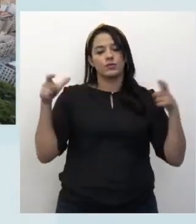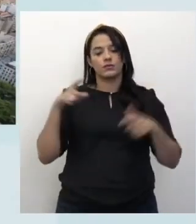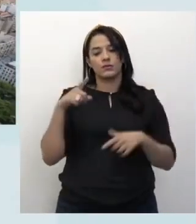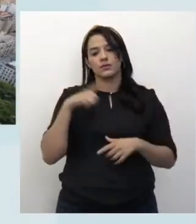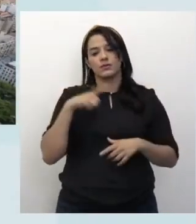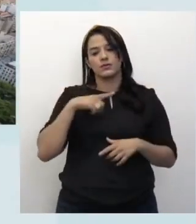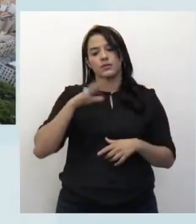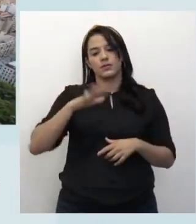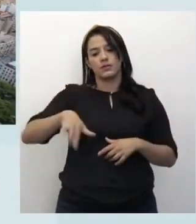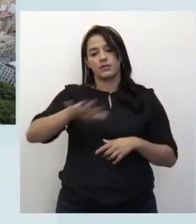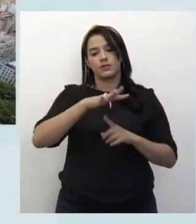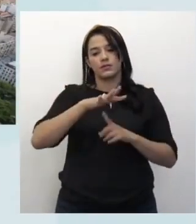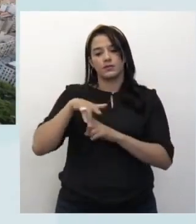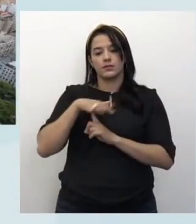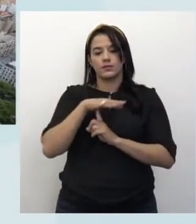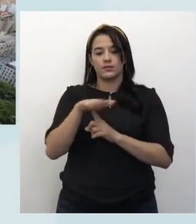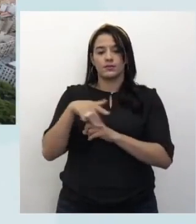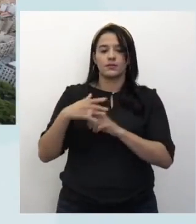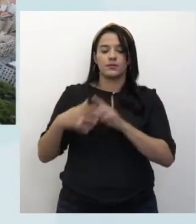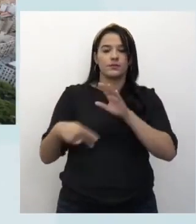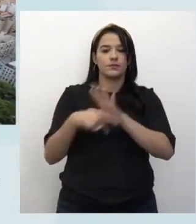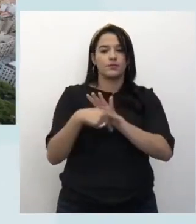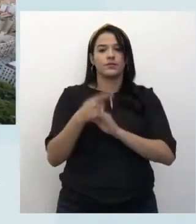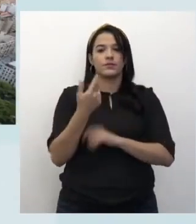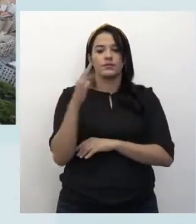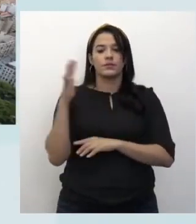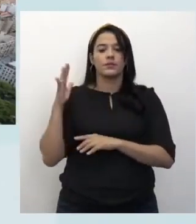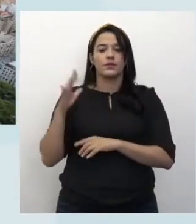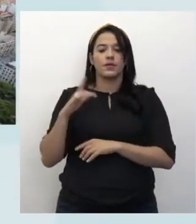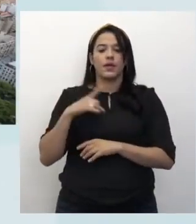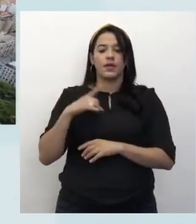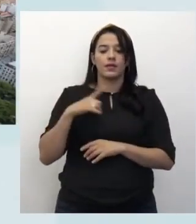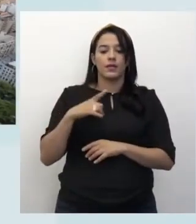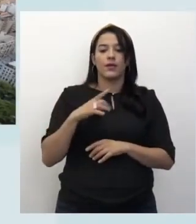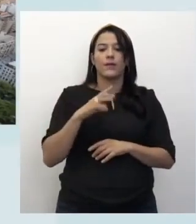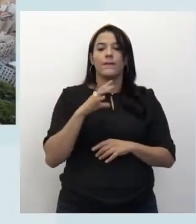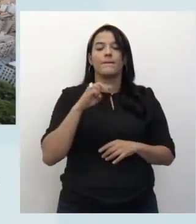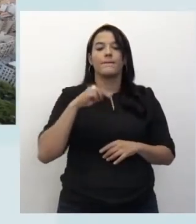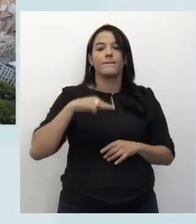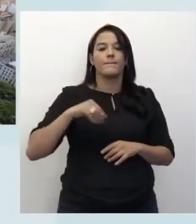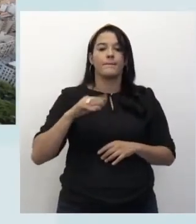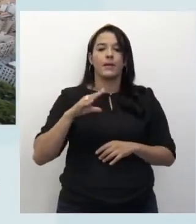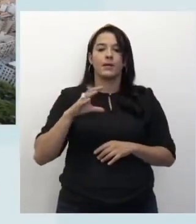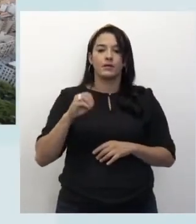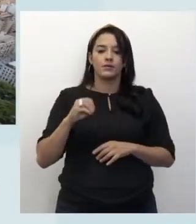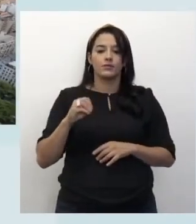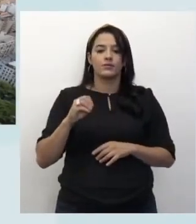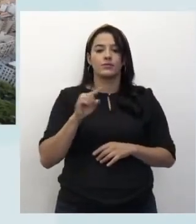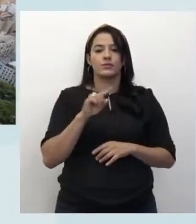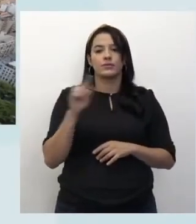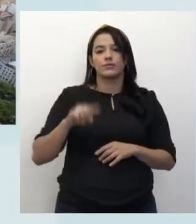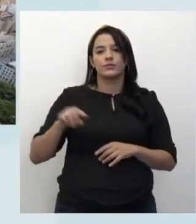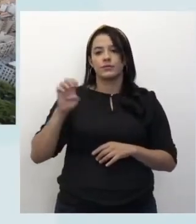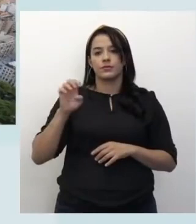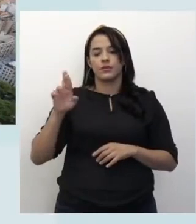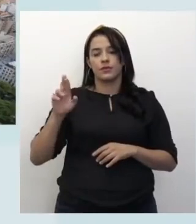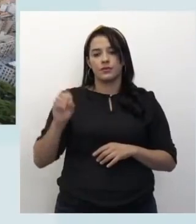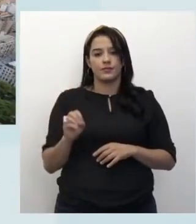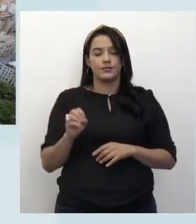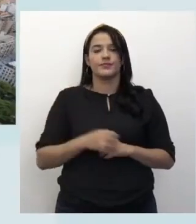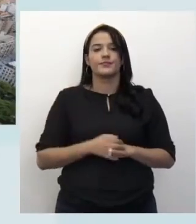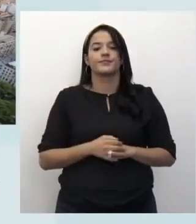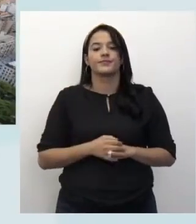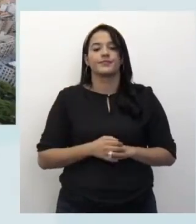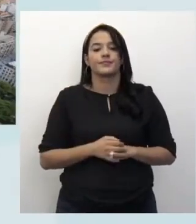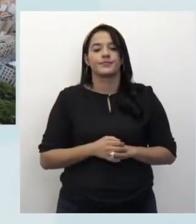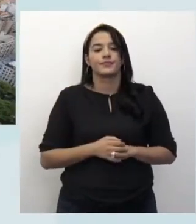nesse grande centro aí de São Paulo, que é o marco zero da cidade de São Paulo aí, para nós aqui que moramos aqui na cidade